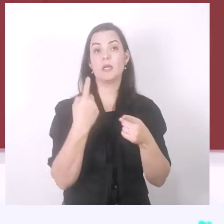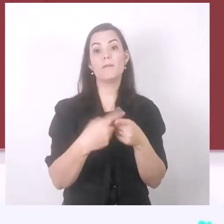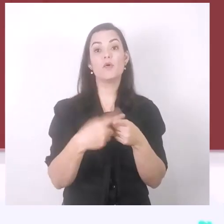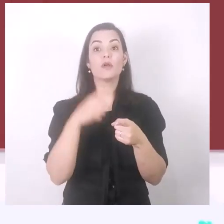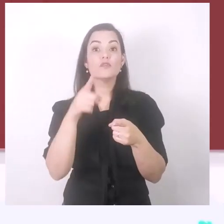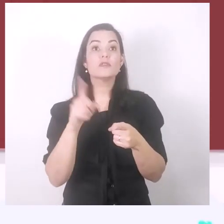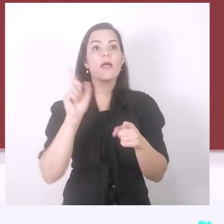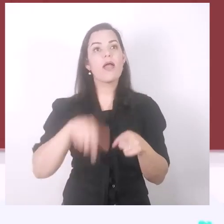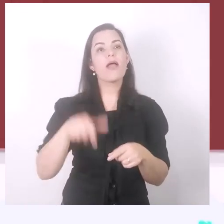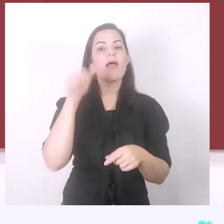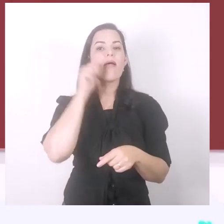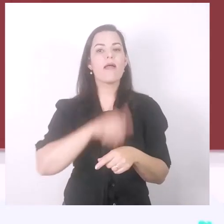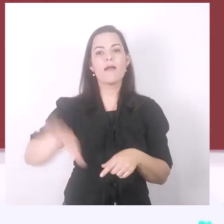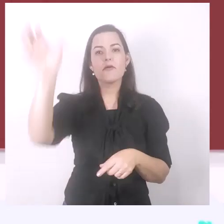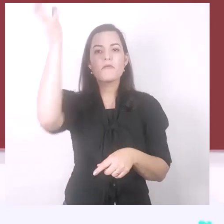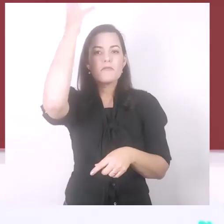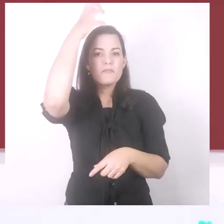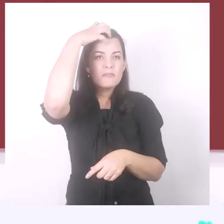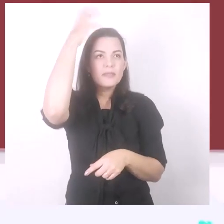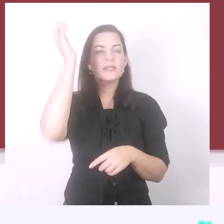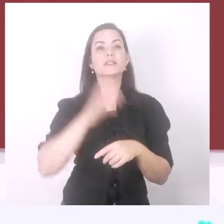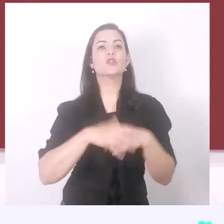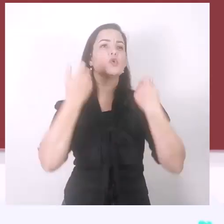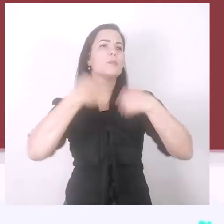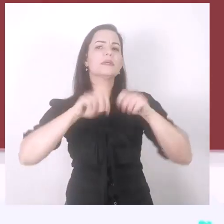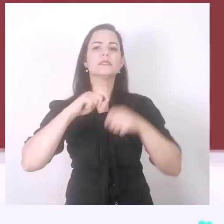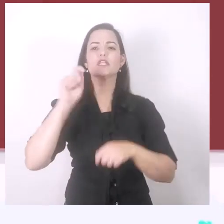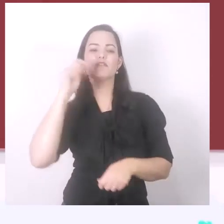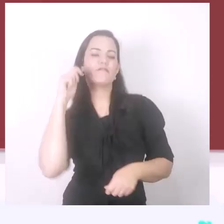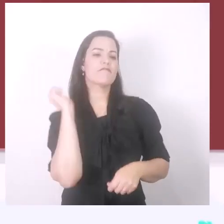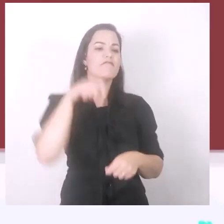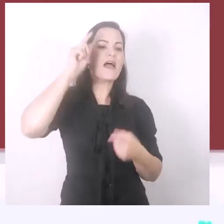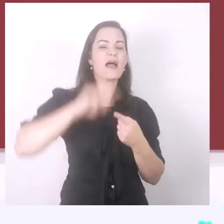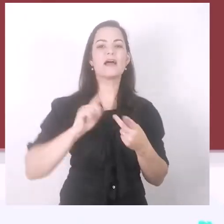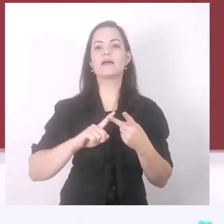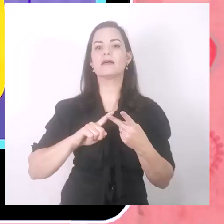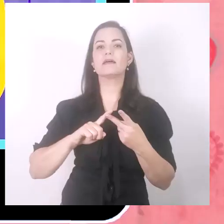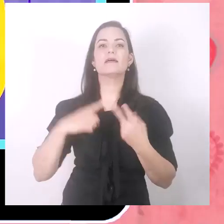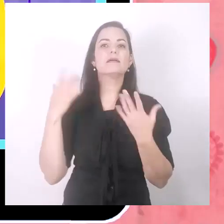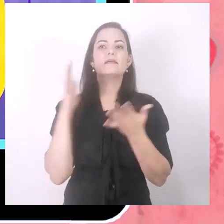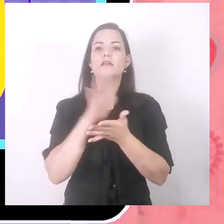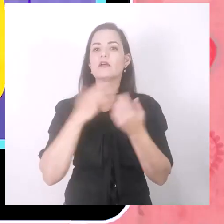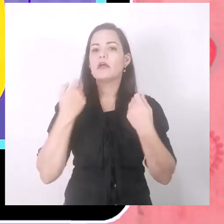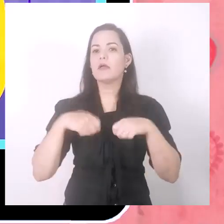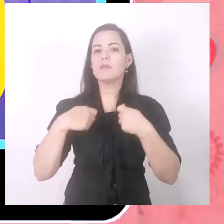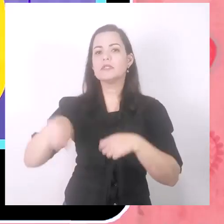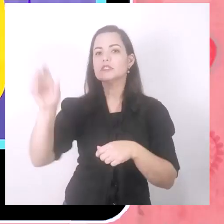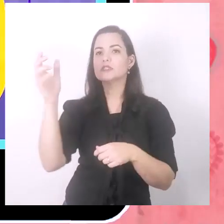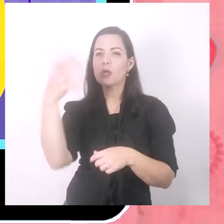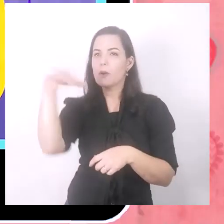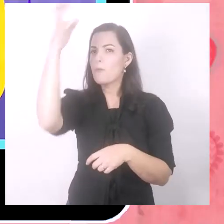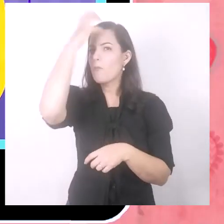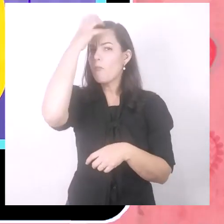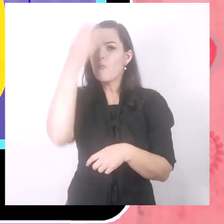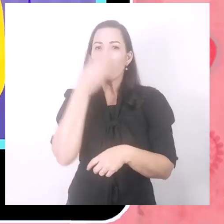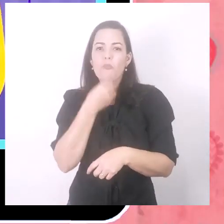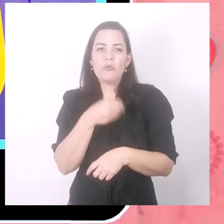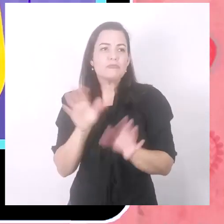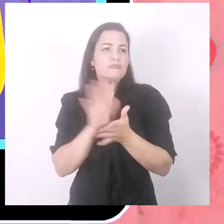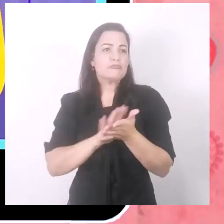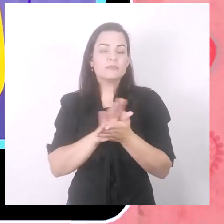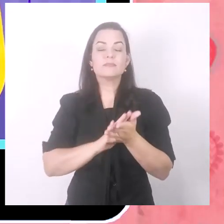de fada madrinha, de príncipe, de ninguém. Você mesma resolve o seu problema. Valeu, Pelúcio, porque eu luto muito por isso.